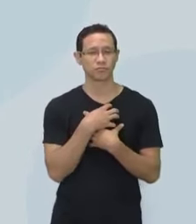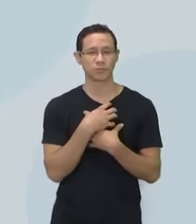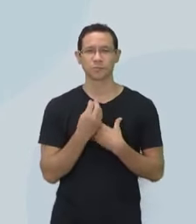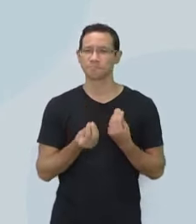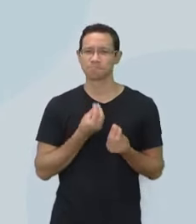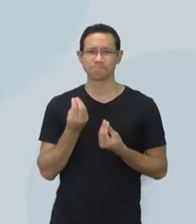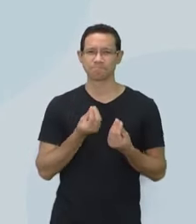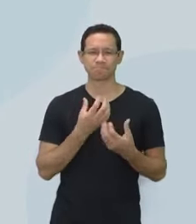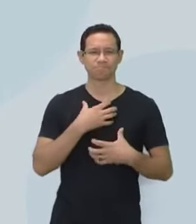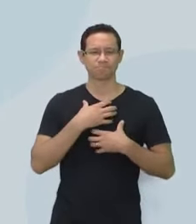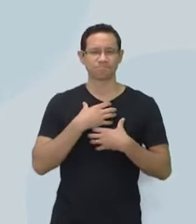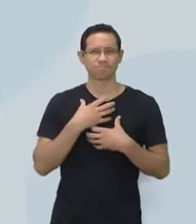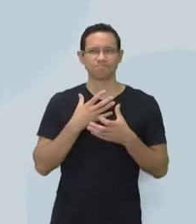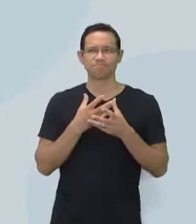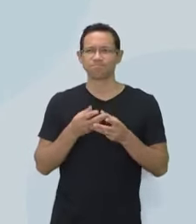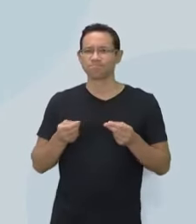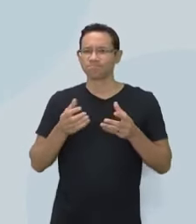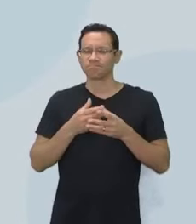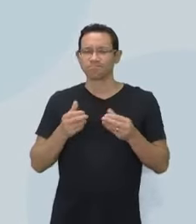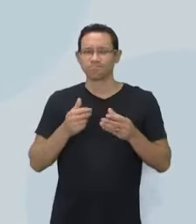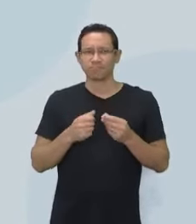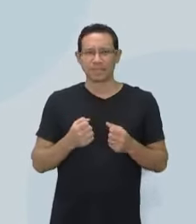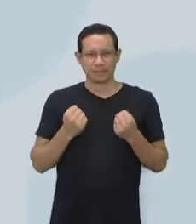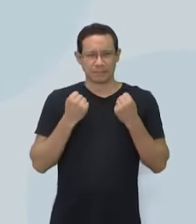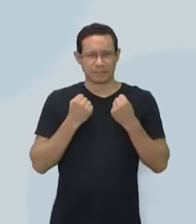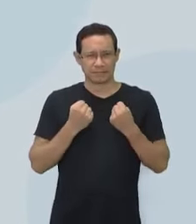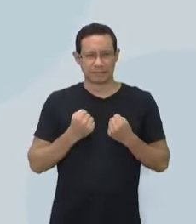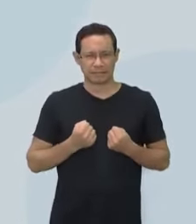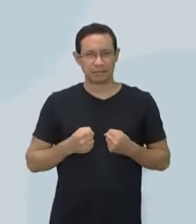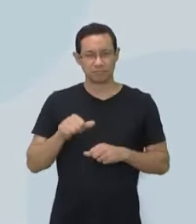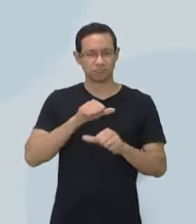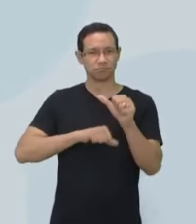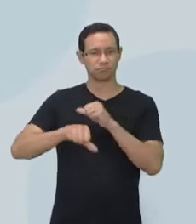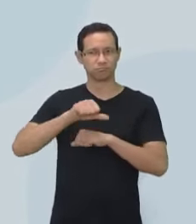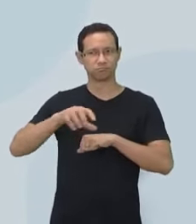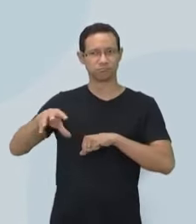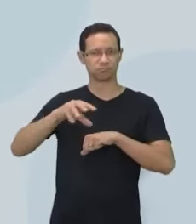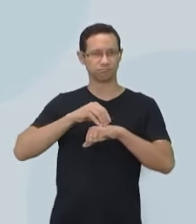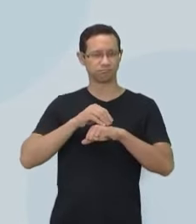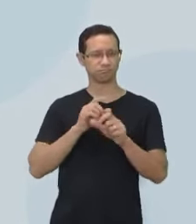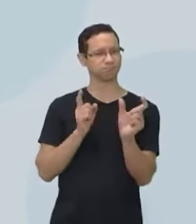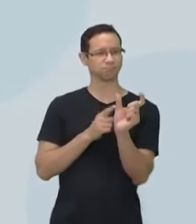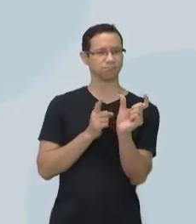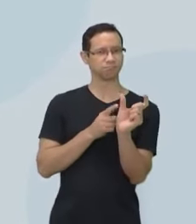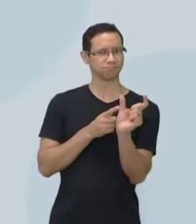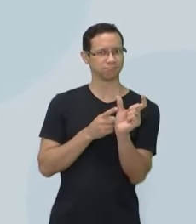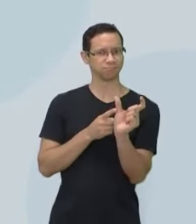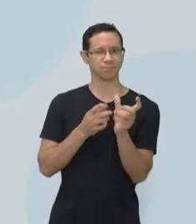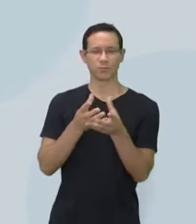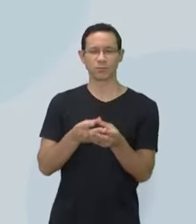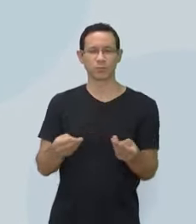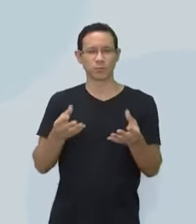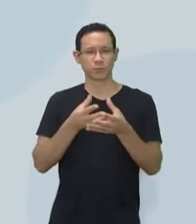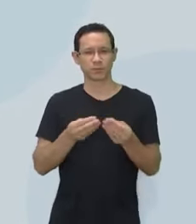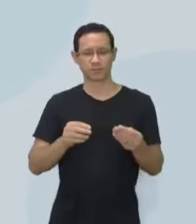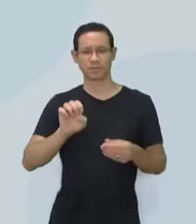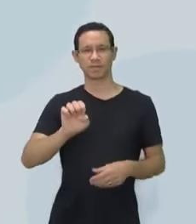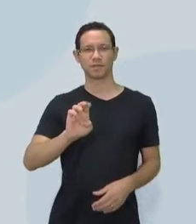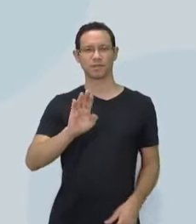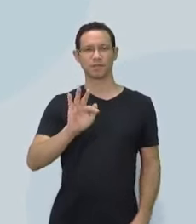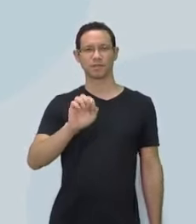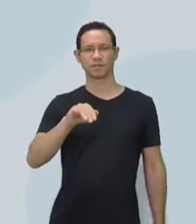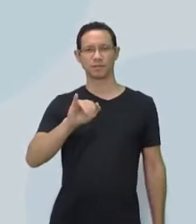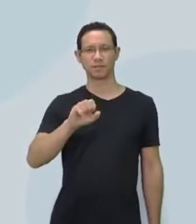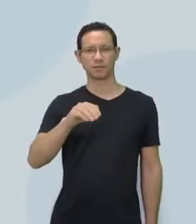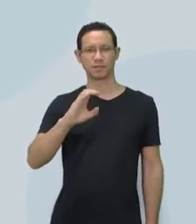né? Uma condição que seja um pouco pesada, que não seja tão agradável, a gente usa as palavras para suavizar. O eufemismo é a